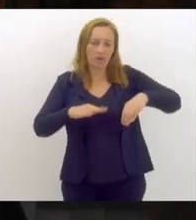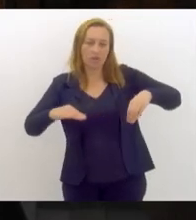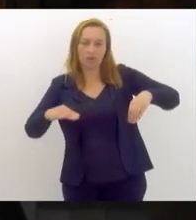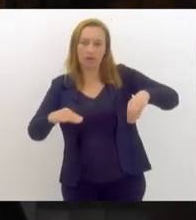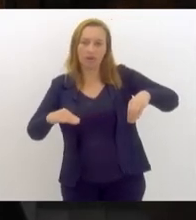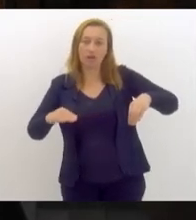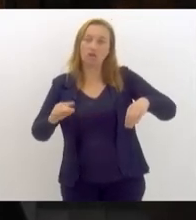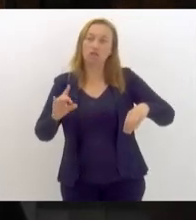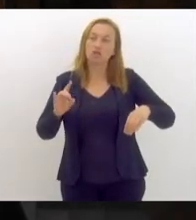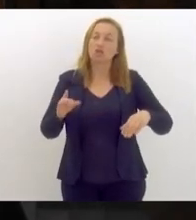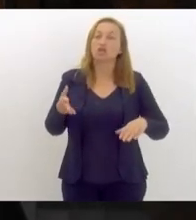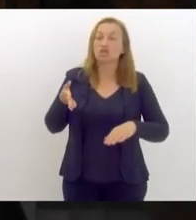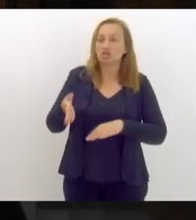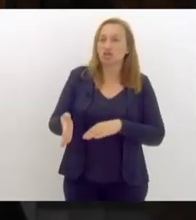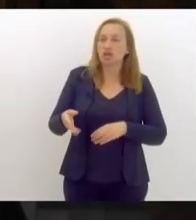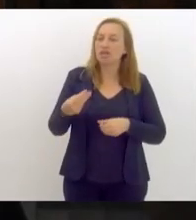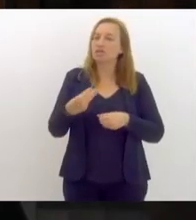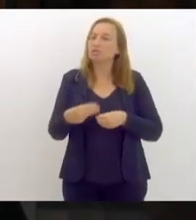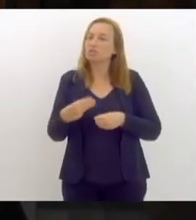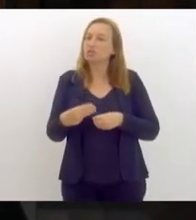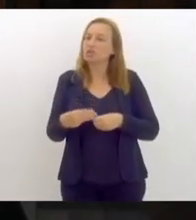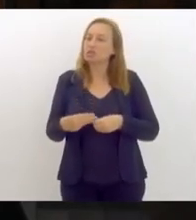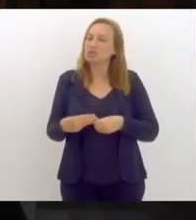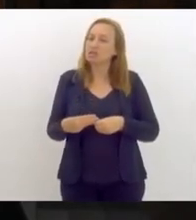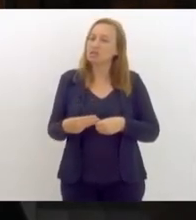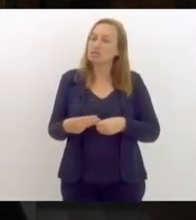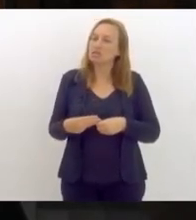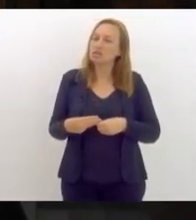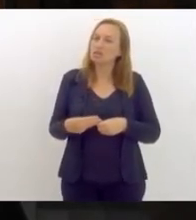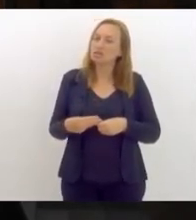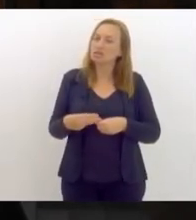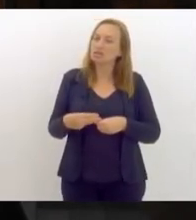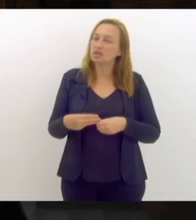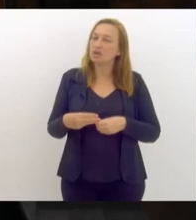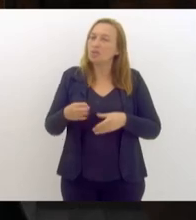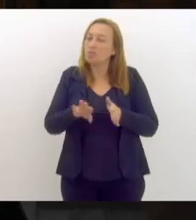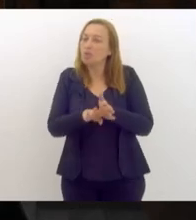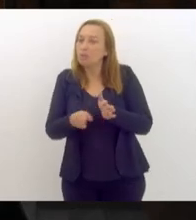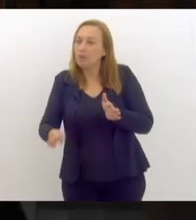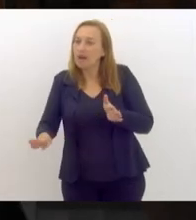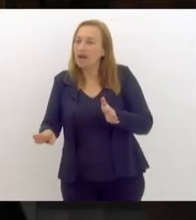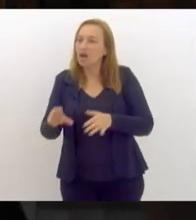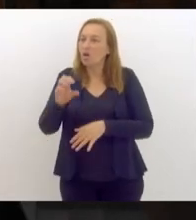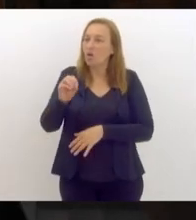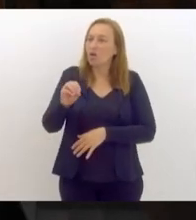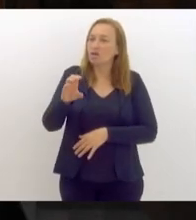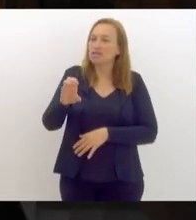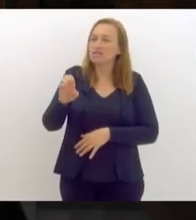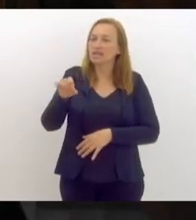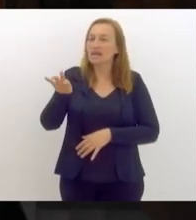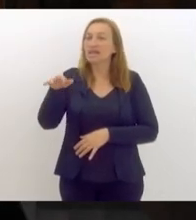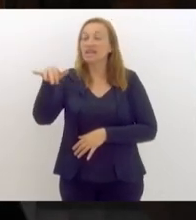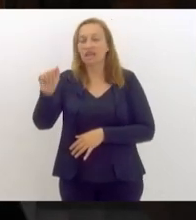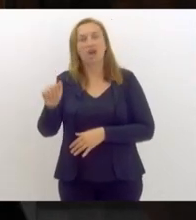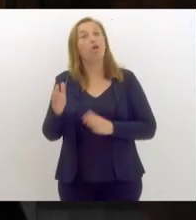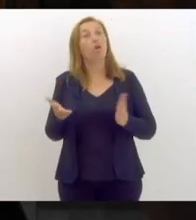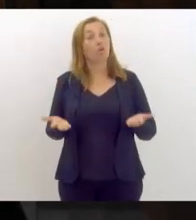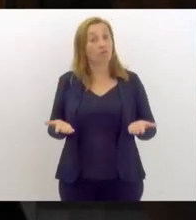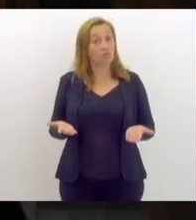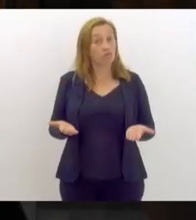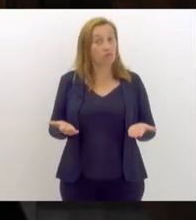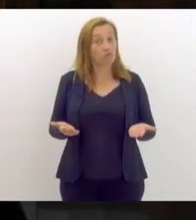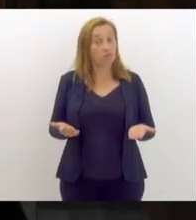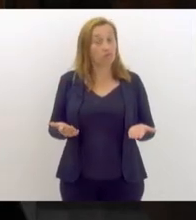eles chegariam só nos municípios que são banhados por praias oceânicas olha aqui em verdade então é